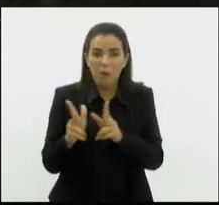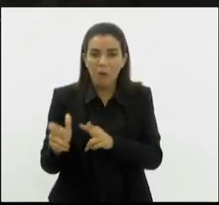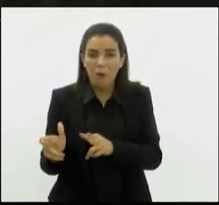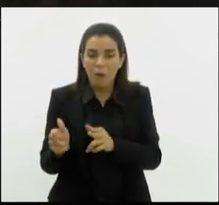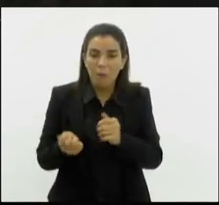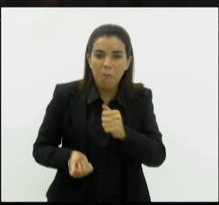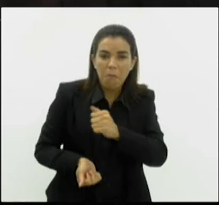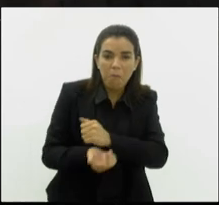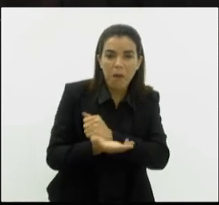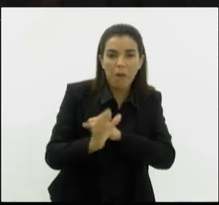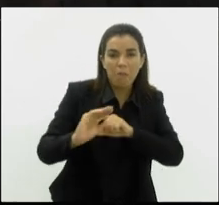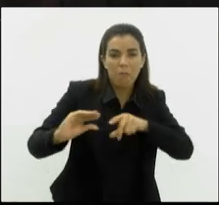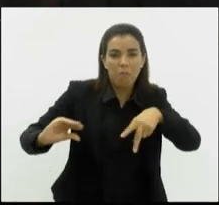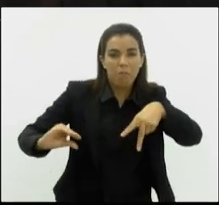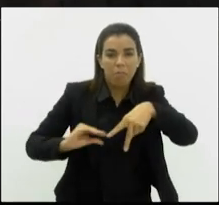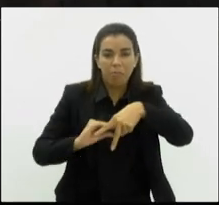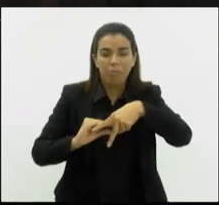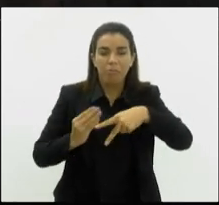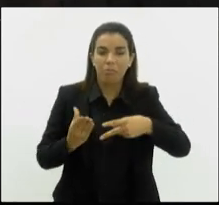etc.,